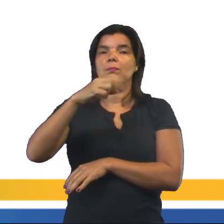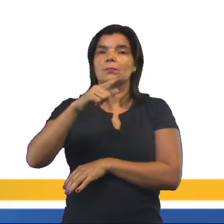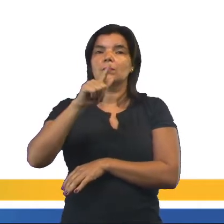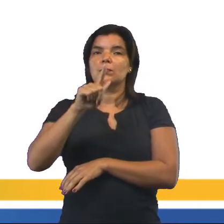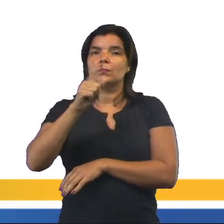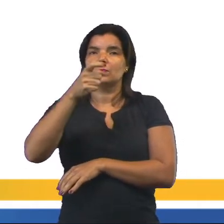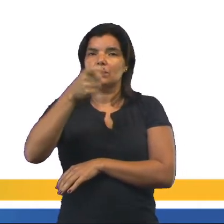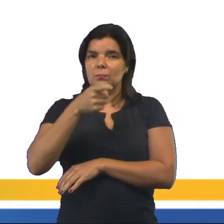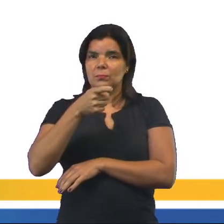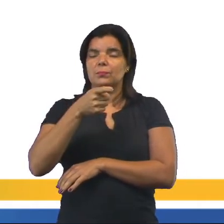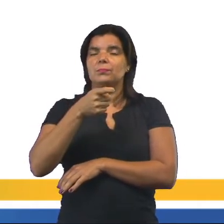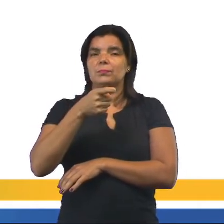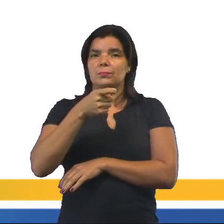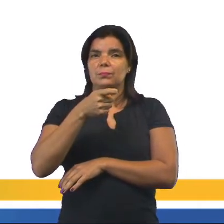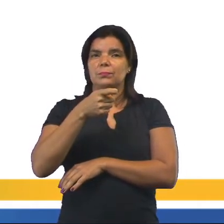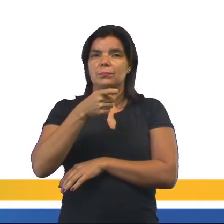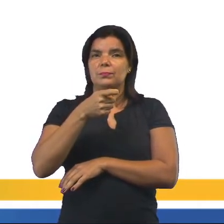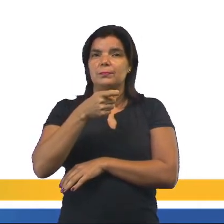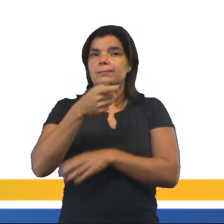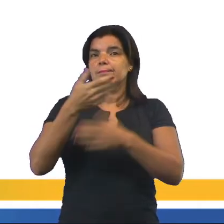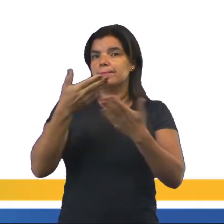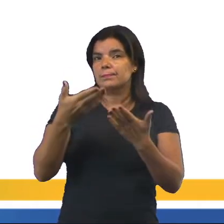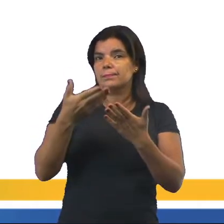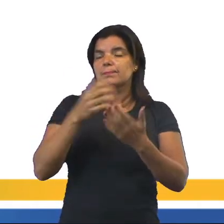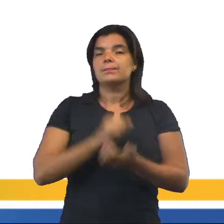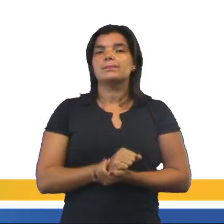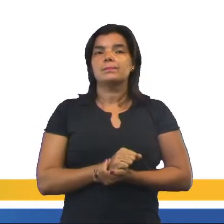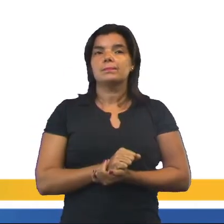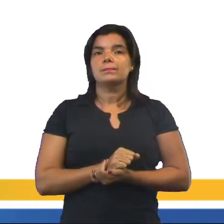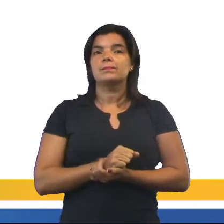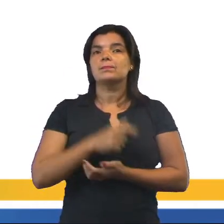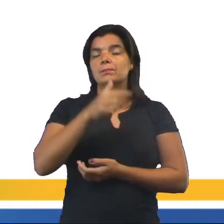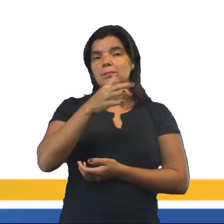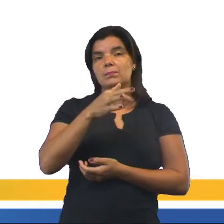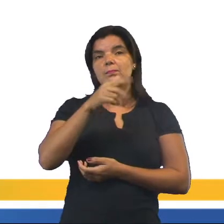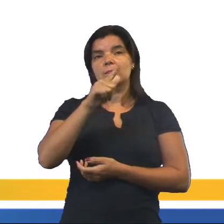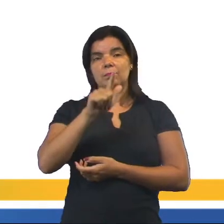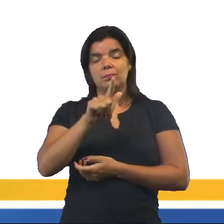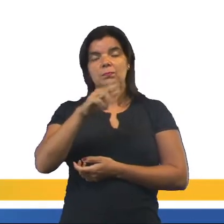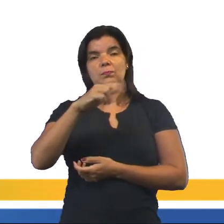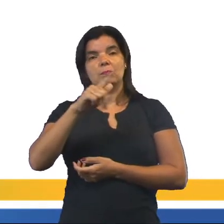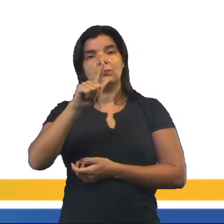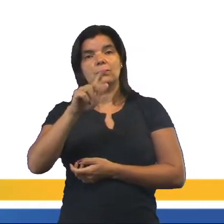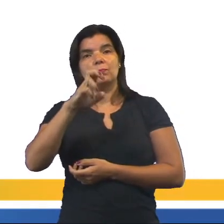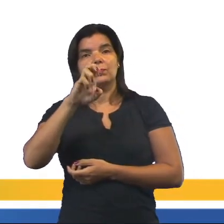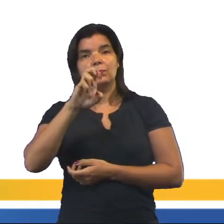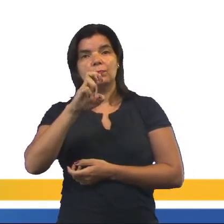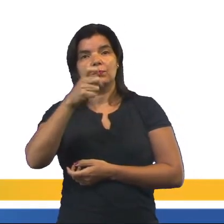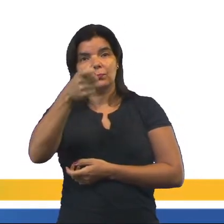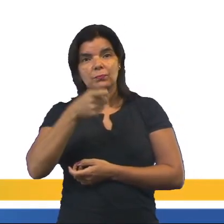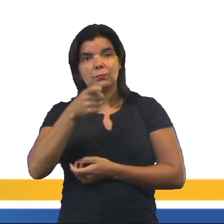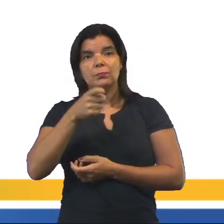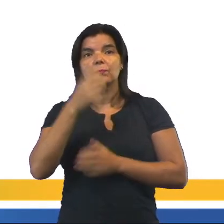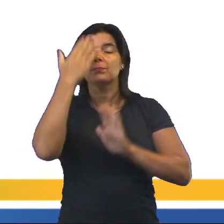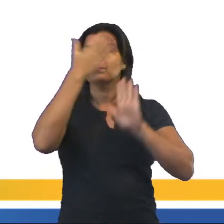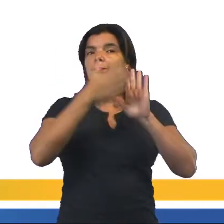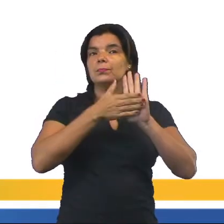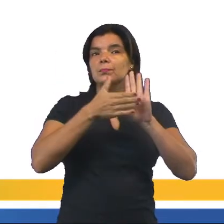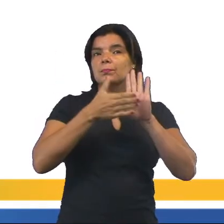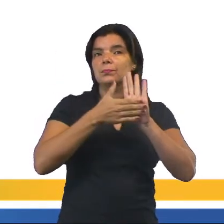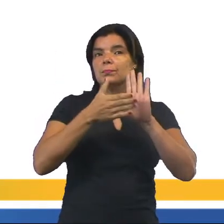x é igual à minha geratriz, certo? Então, f de x é igual a g de x. Sendo